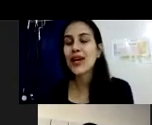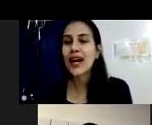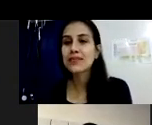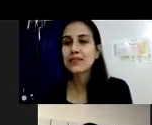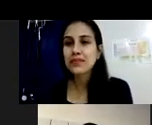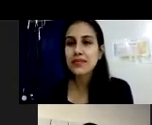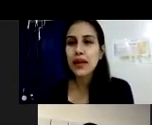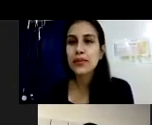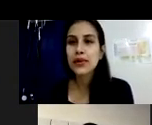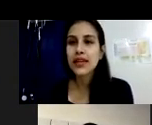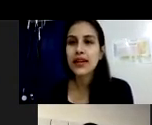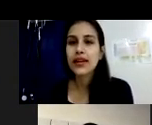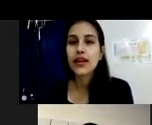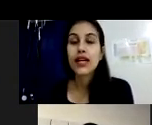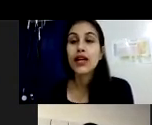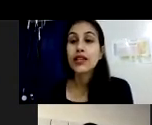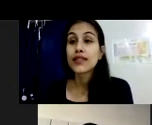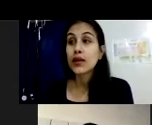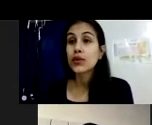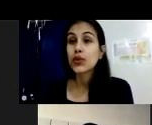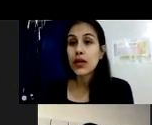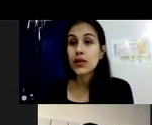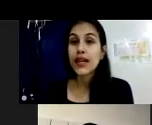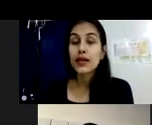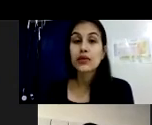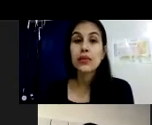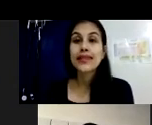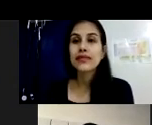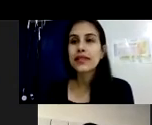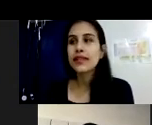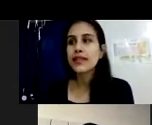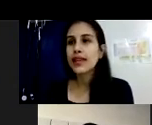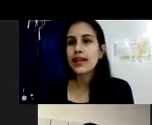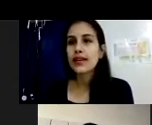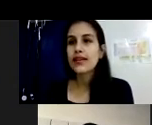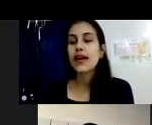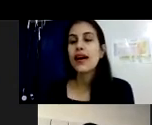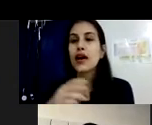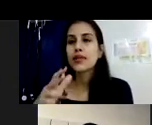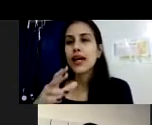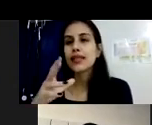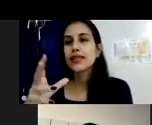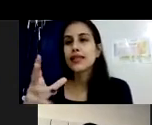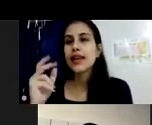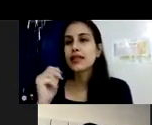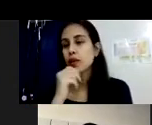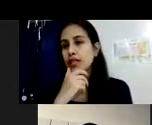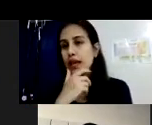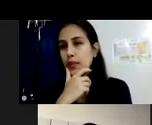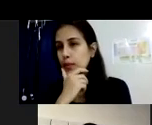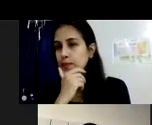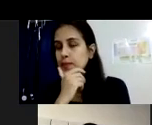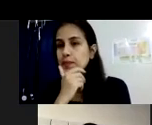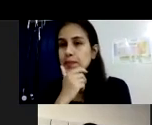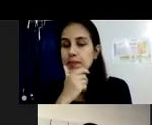gente educar. Por quê? Seu João está acostumado a vida inteira a usar tênis, por